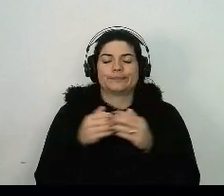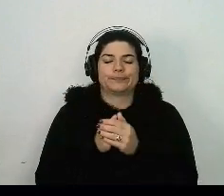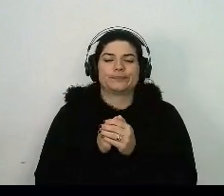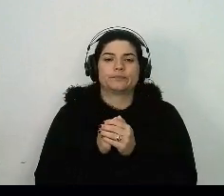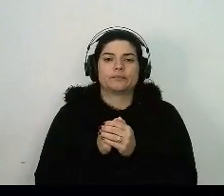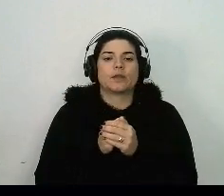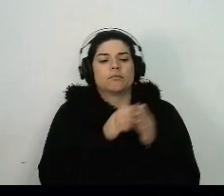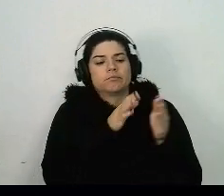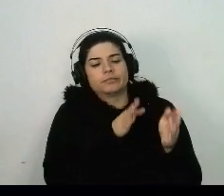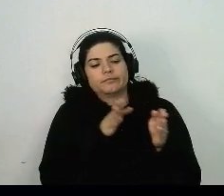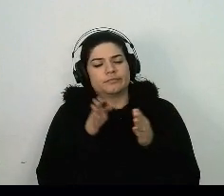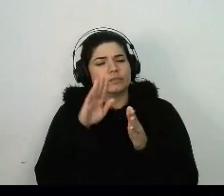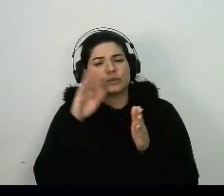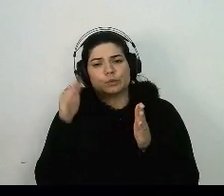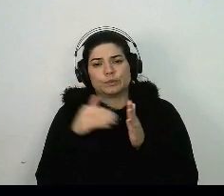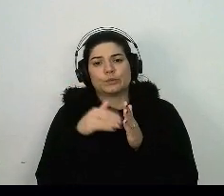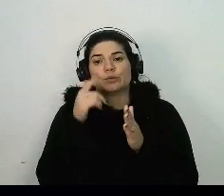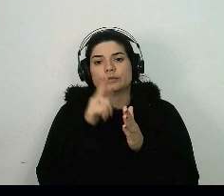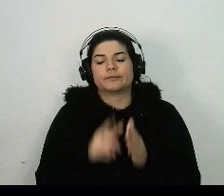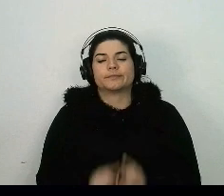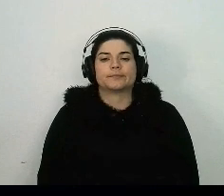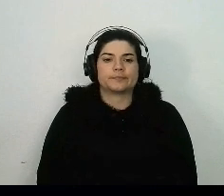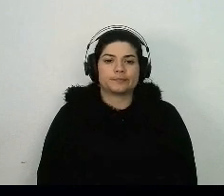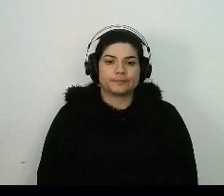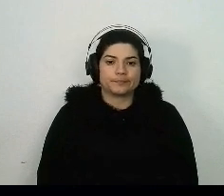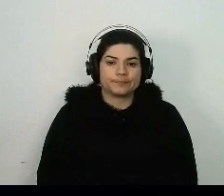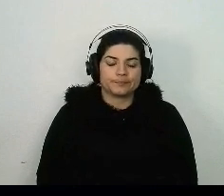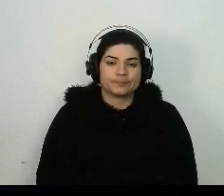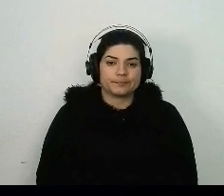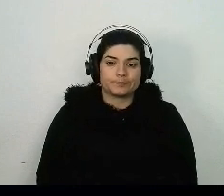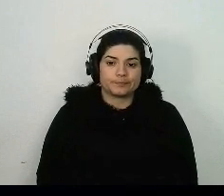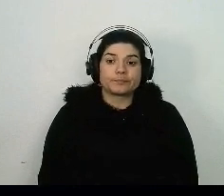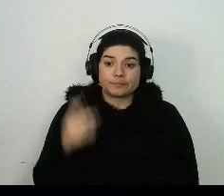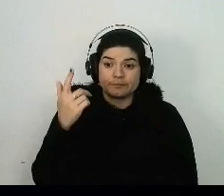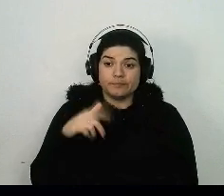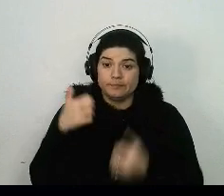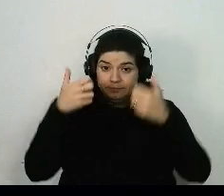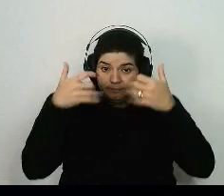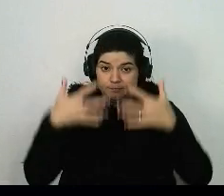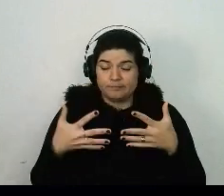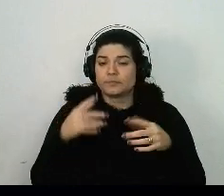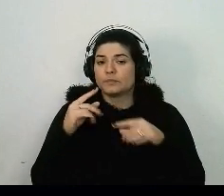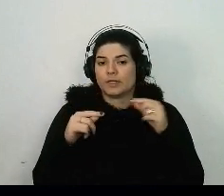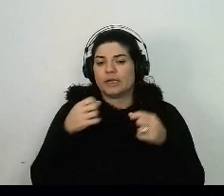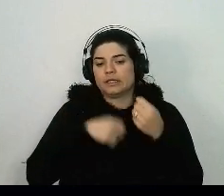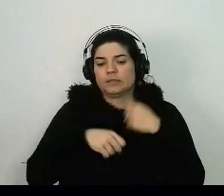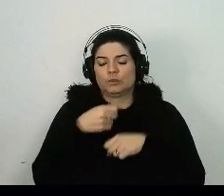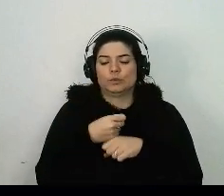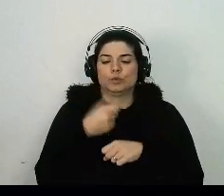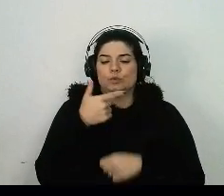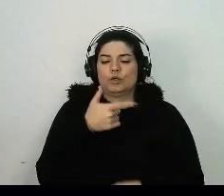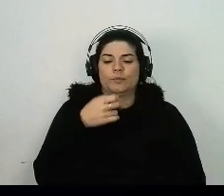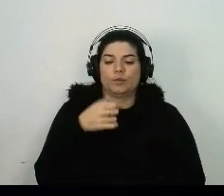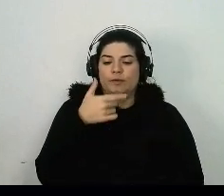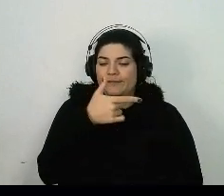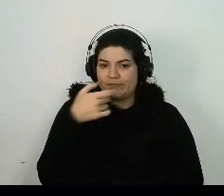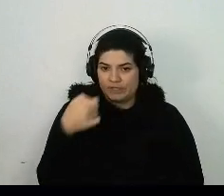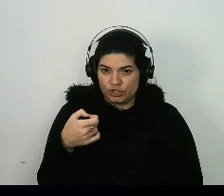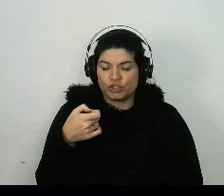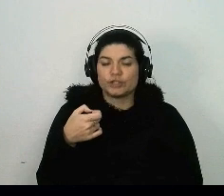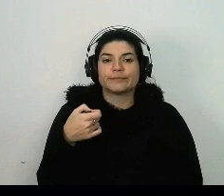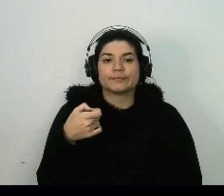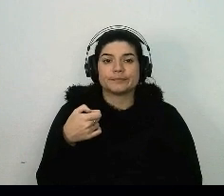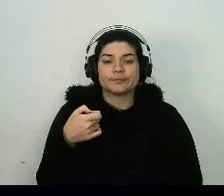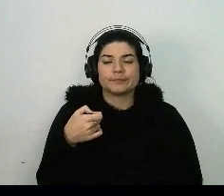os processos. Né? Falando um pouquinho do meu cenário de 2020, volta por favor. Falando